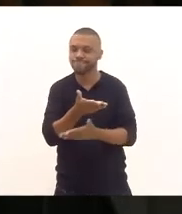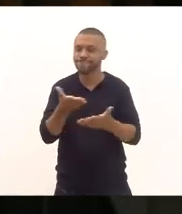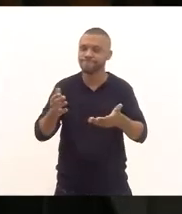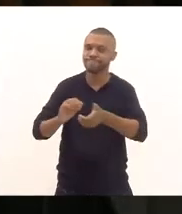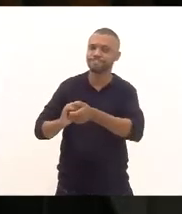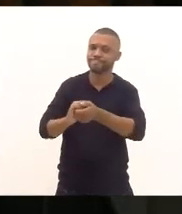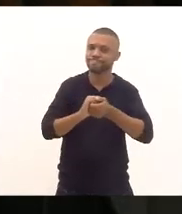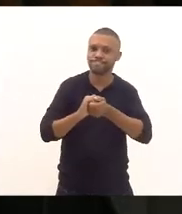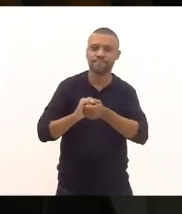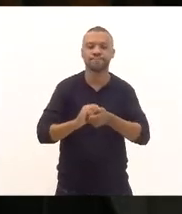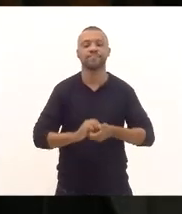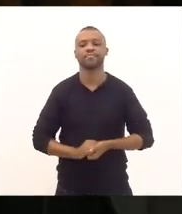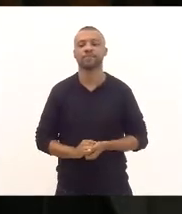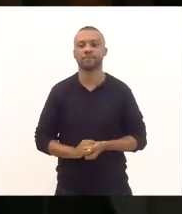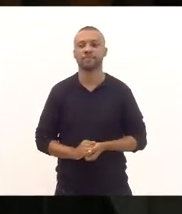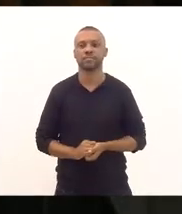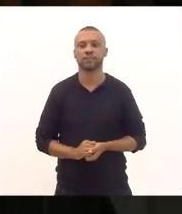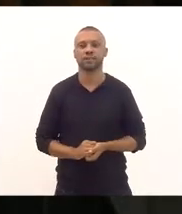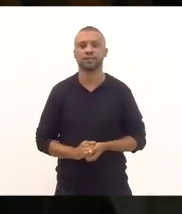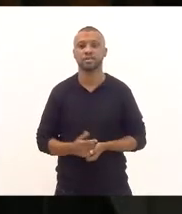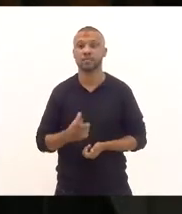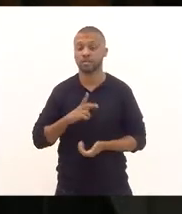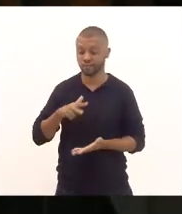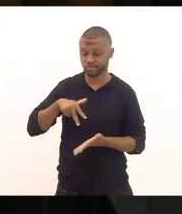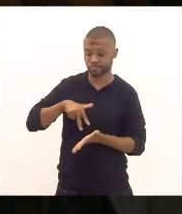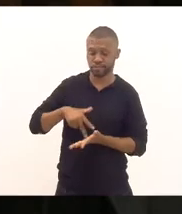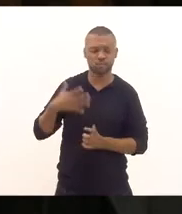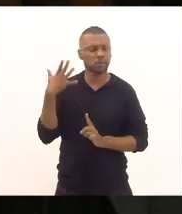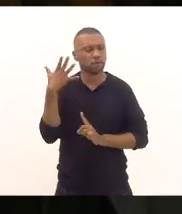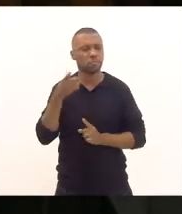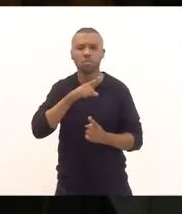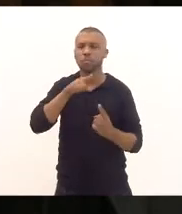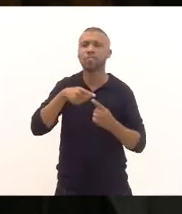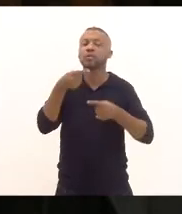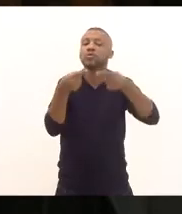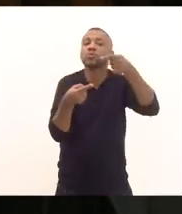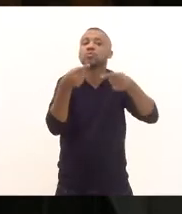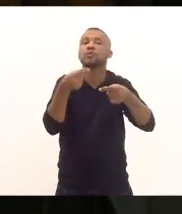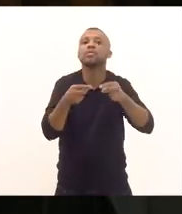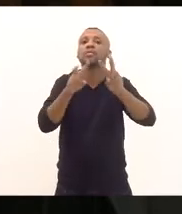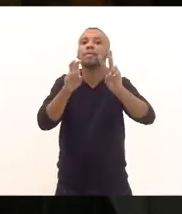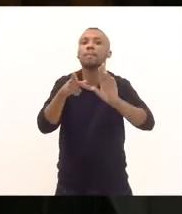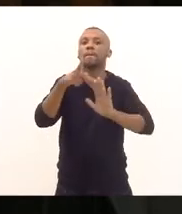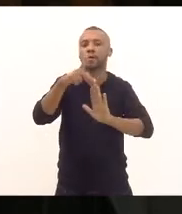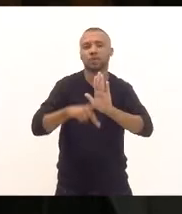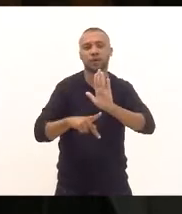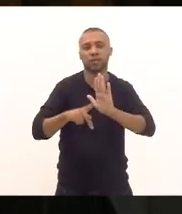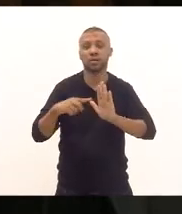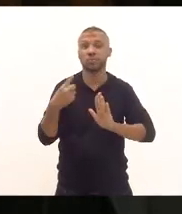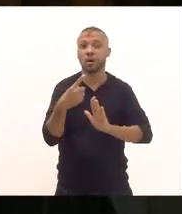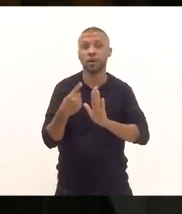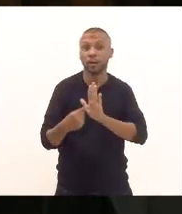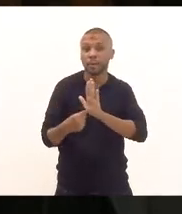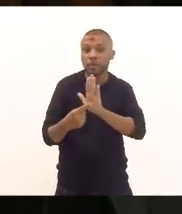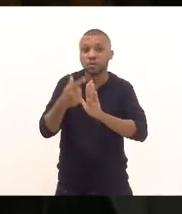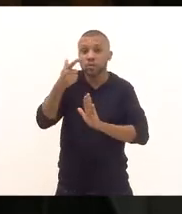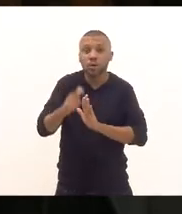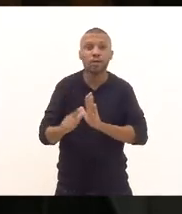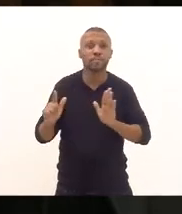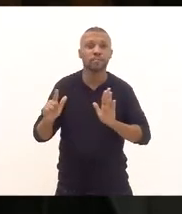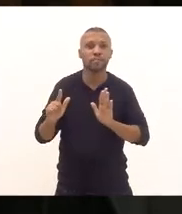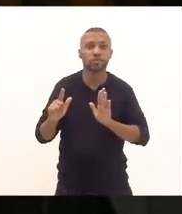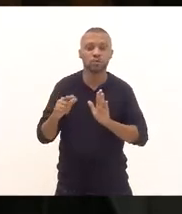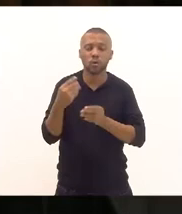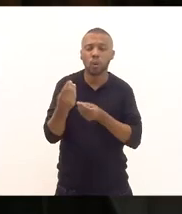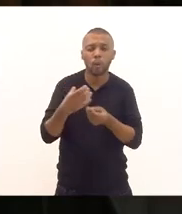deputados Então vem a esta Tribuna discutir esse projeto que nós vê apresentamos de